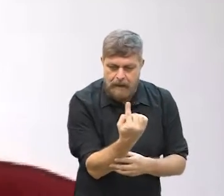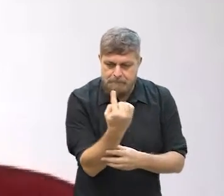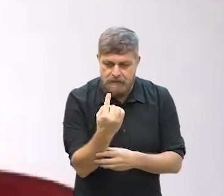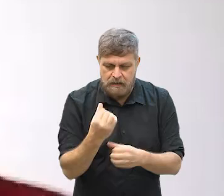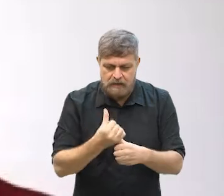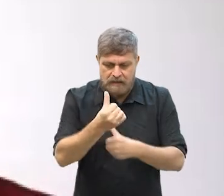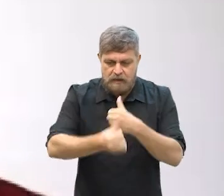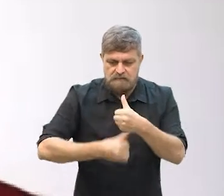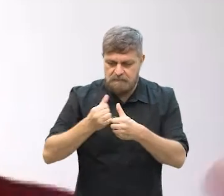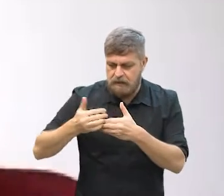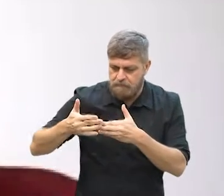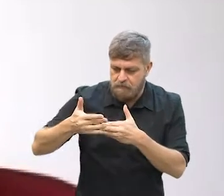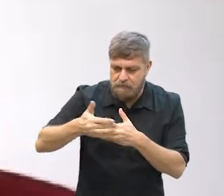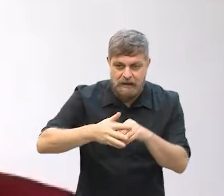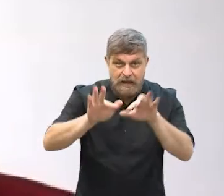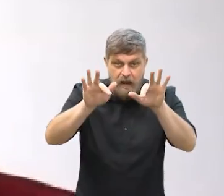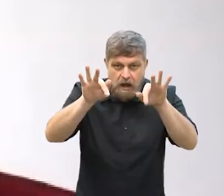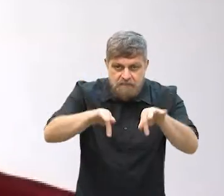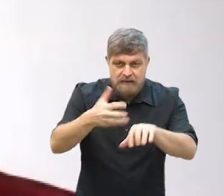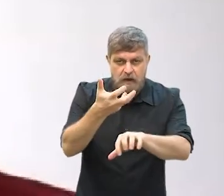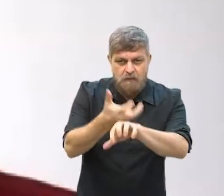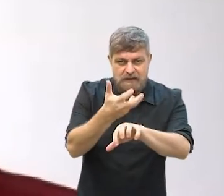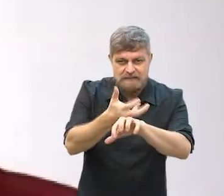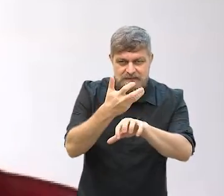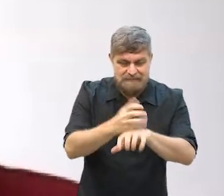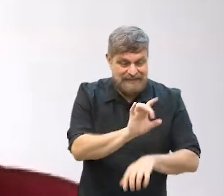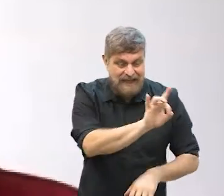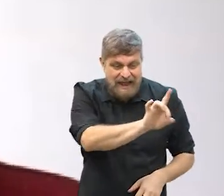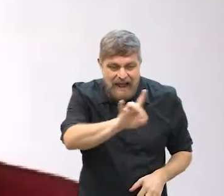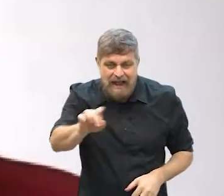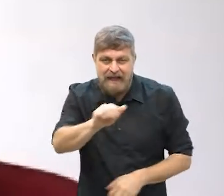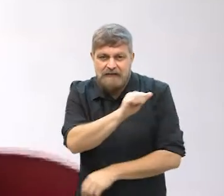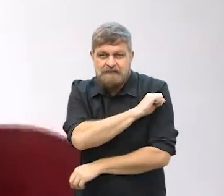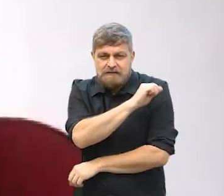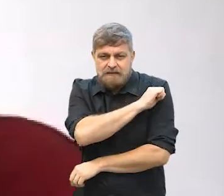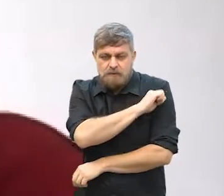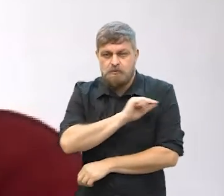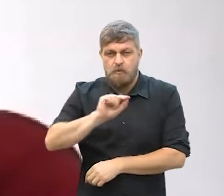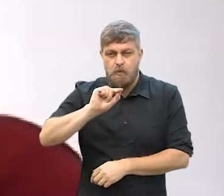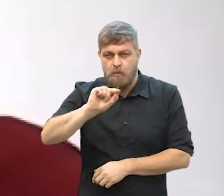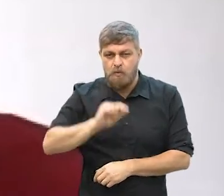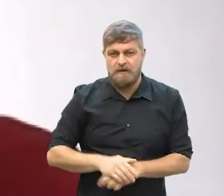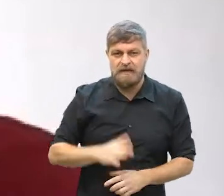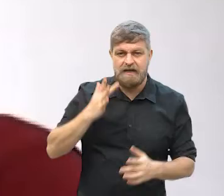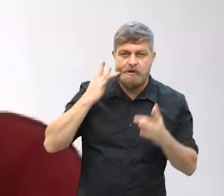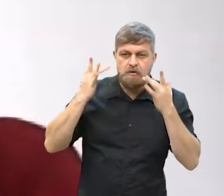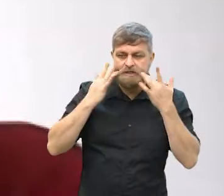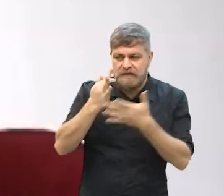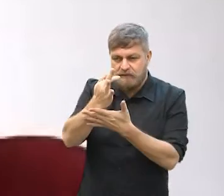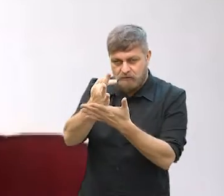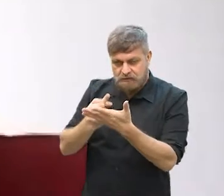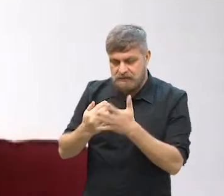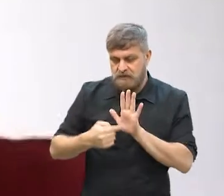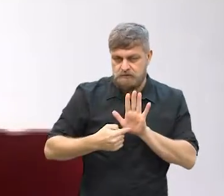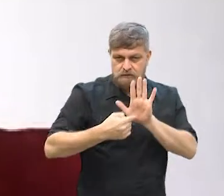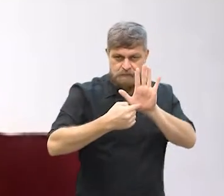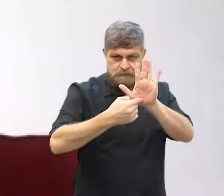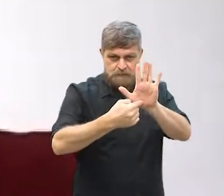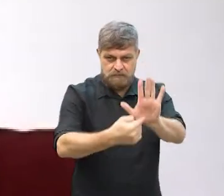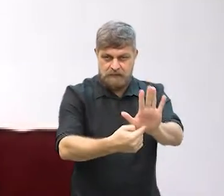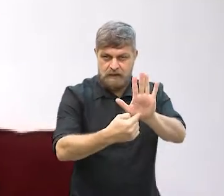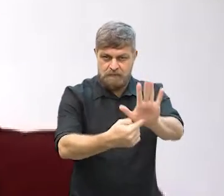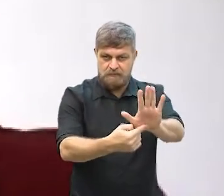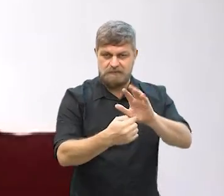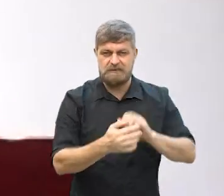então, do semestre, o projeto final da disciplina fosse que cada aluno apresentasse a sua preparação, revisão